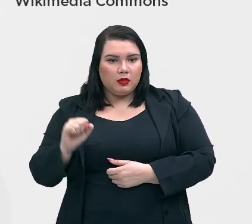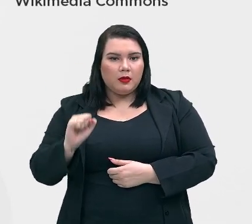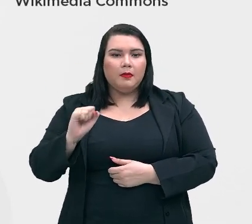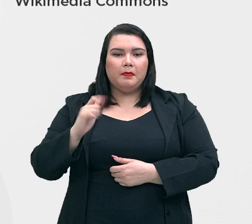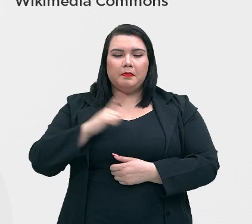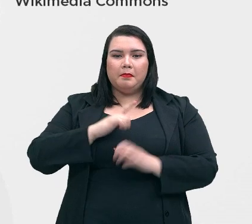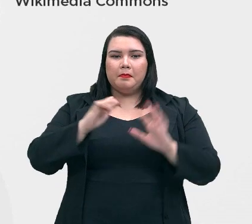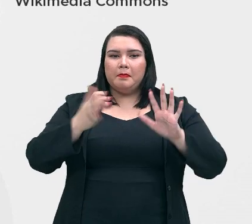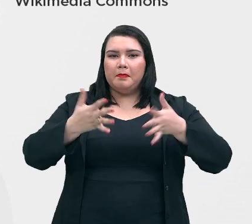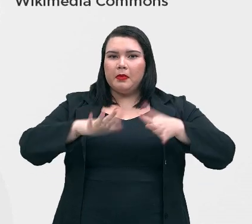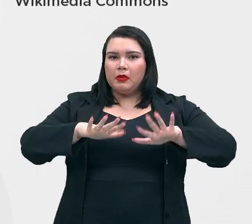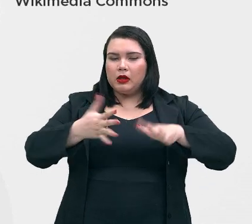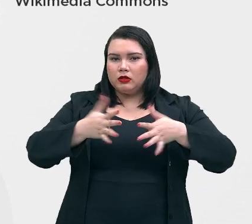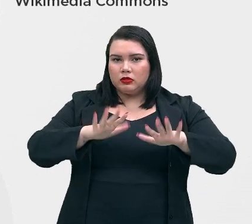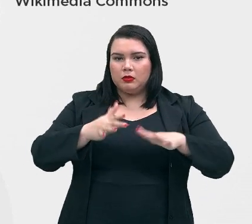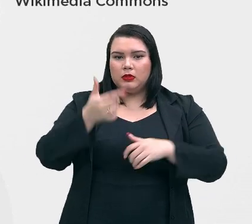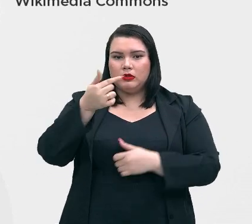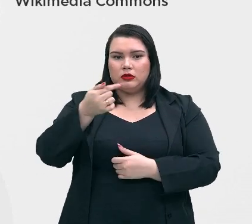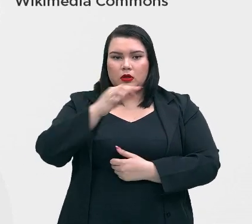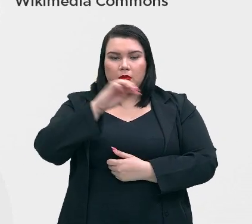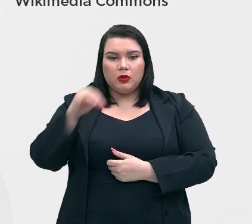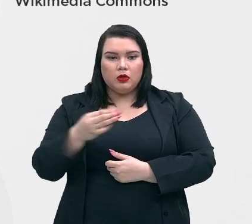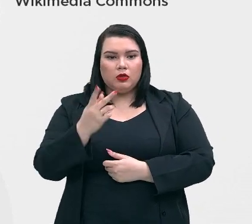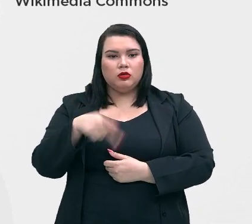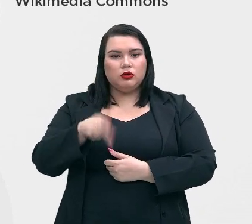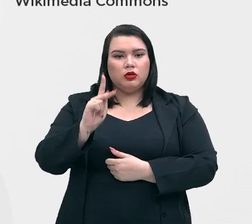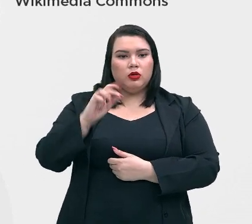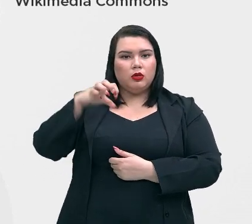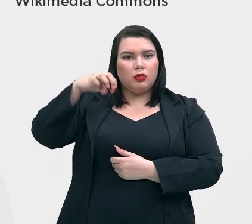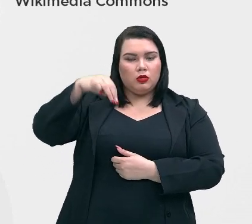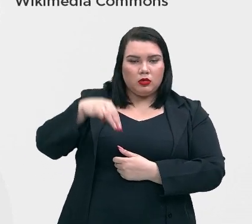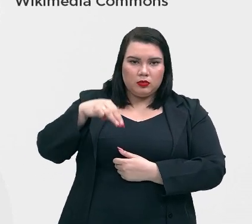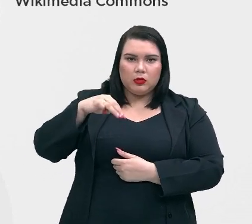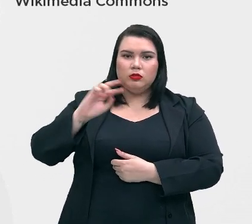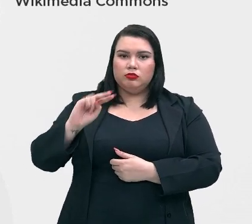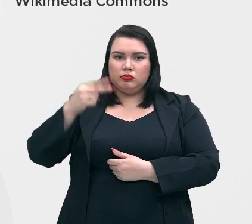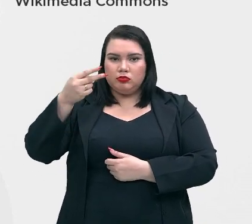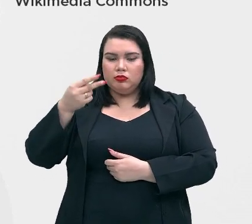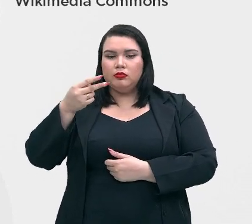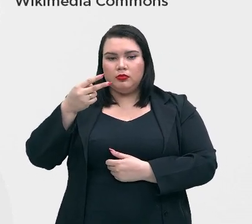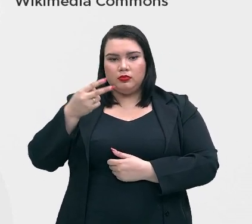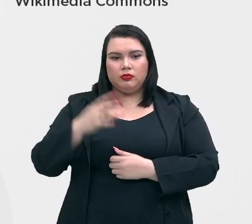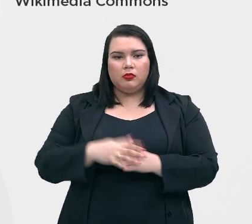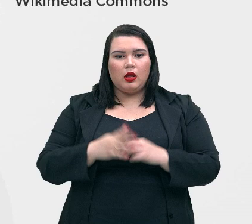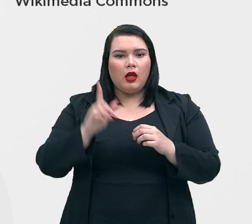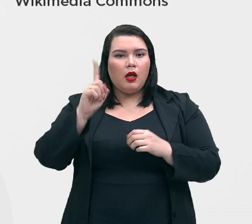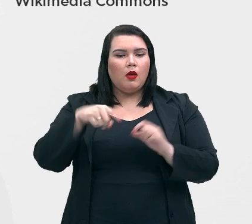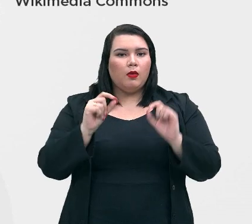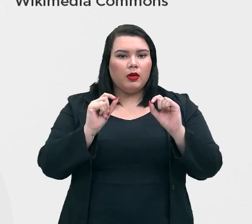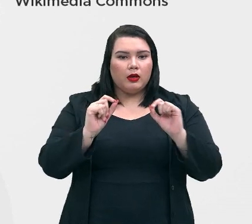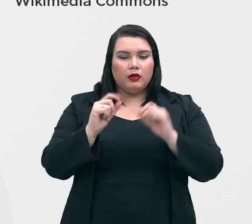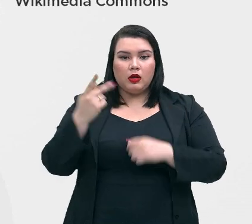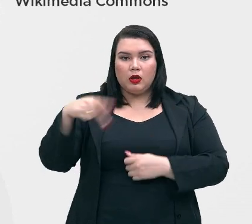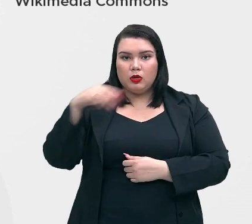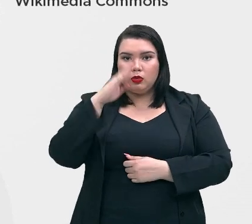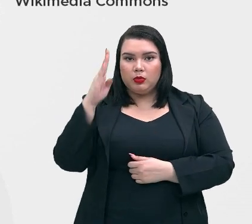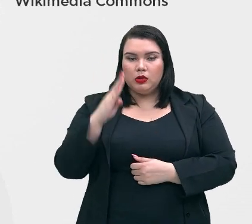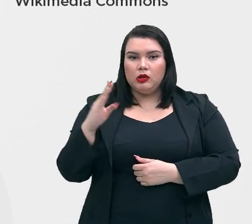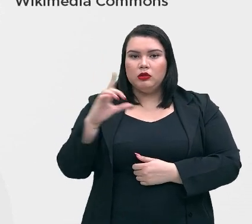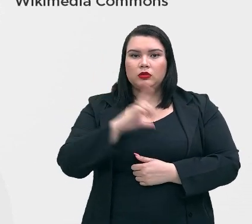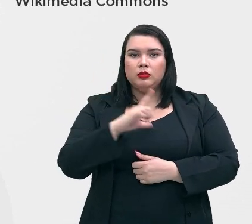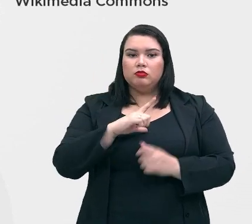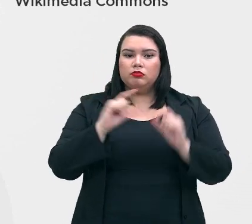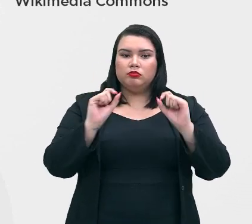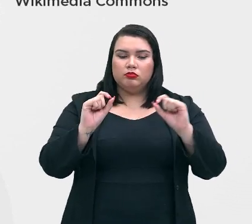área aí de aproximadamente 7 milhões de quilômetros quadrados, sendo que no Brasil nós temos